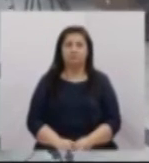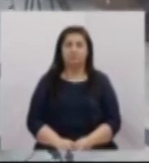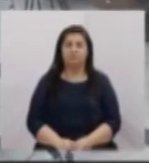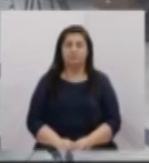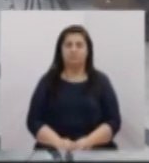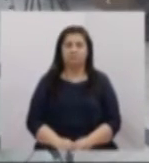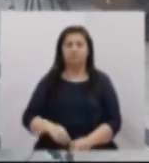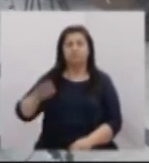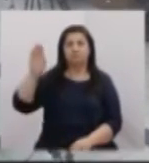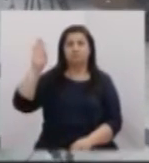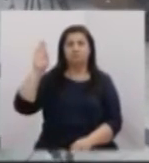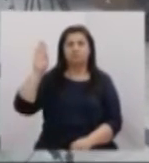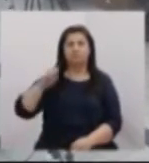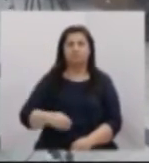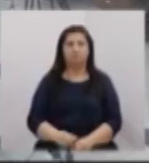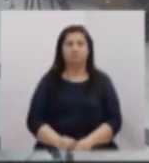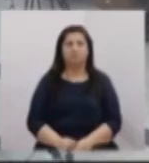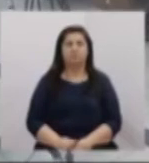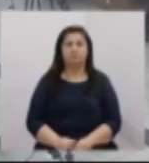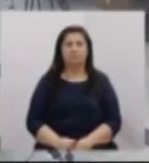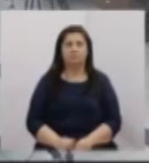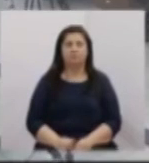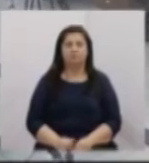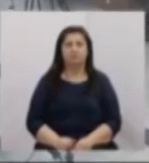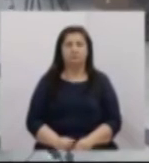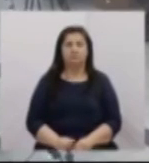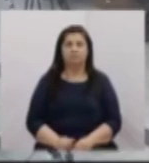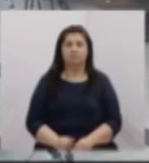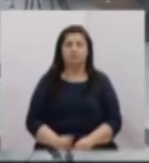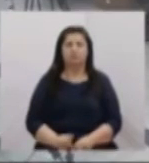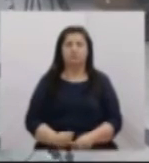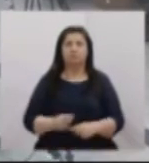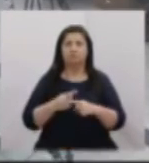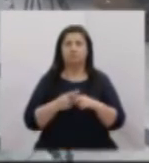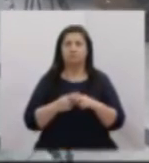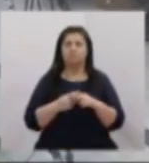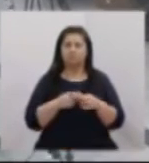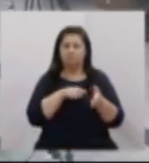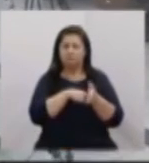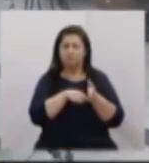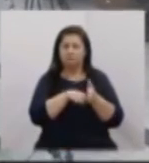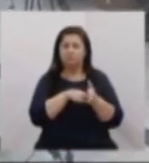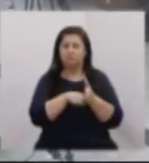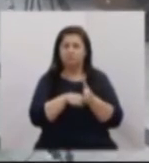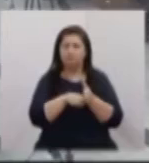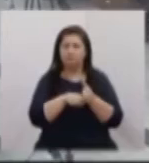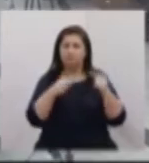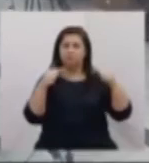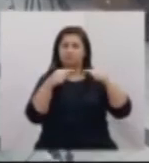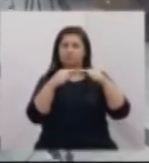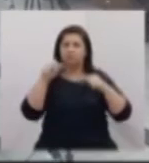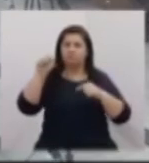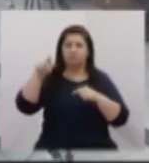Senhor presidente, só quero complementar, até pelo fato de, como analista de benefício do Instituto de Previdência, ressaltar